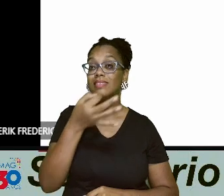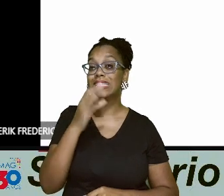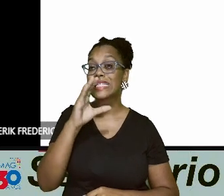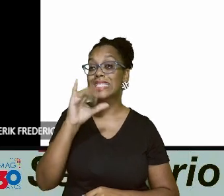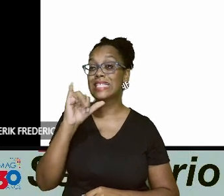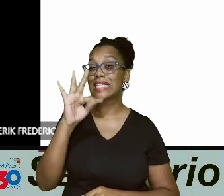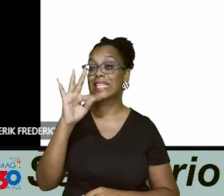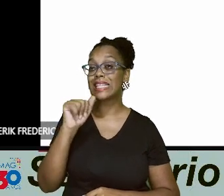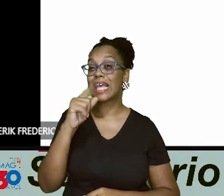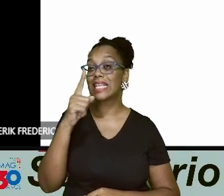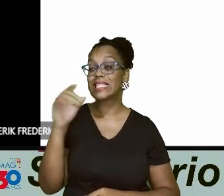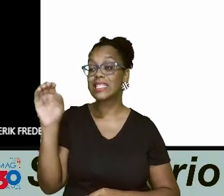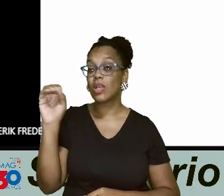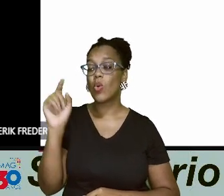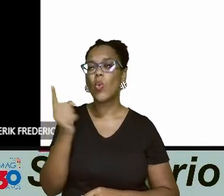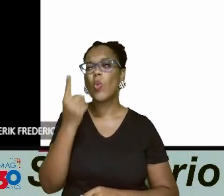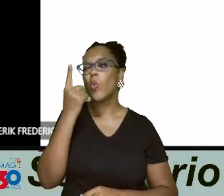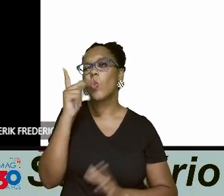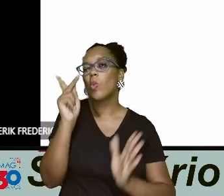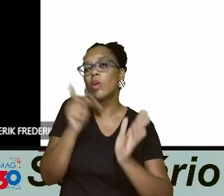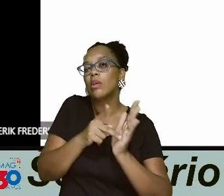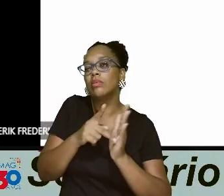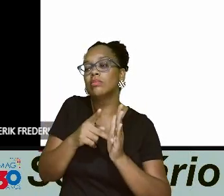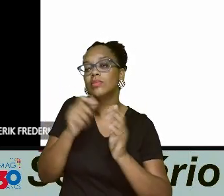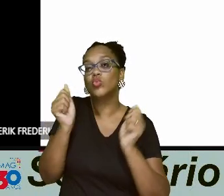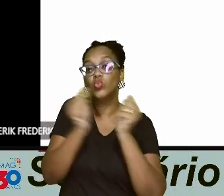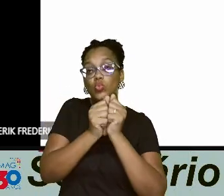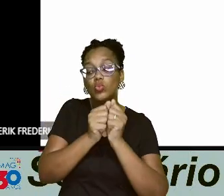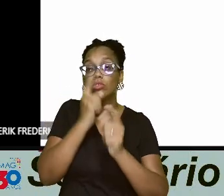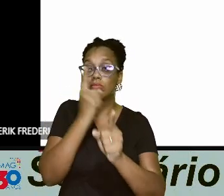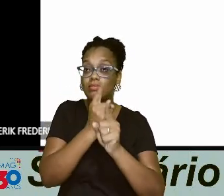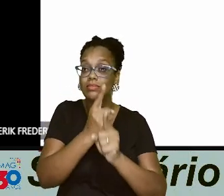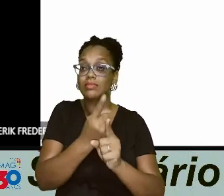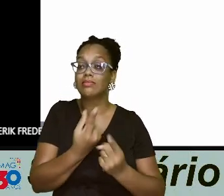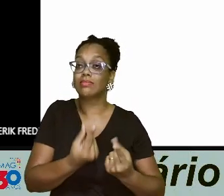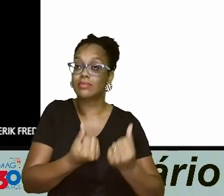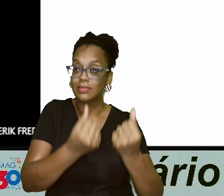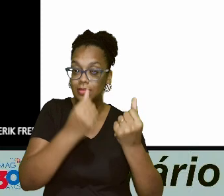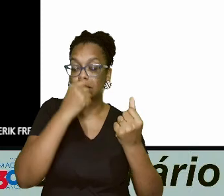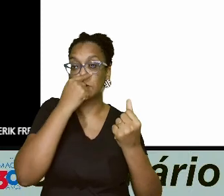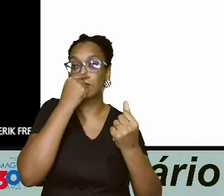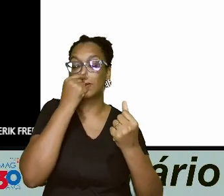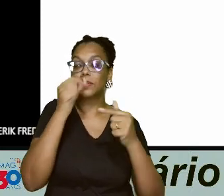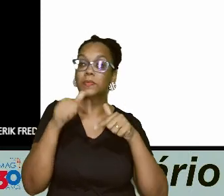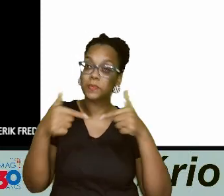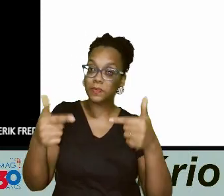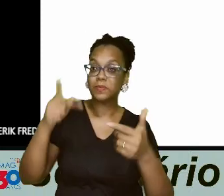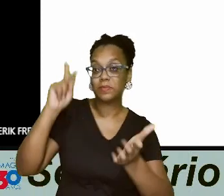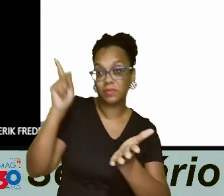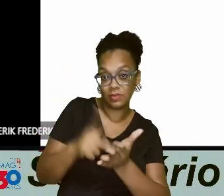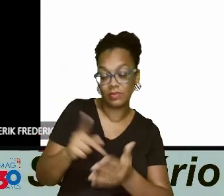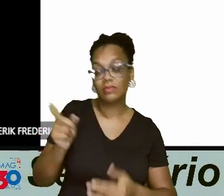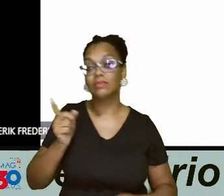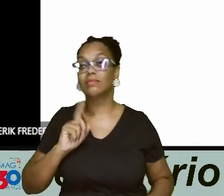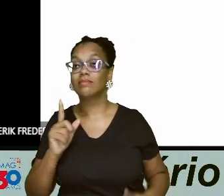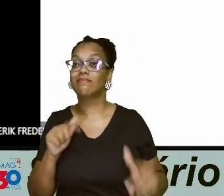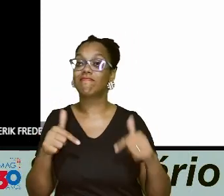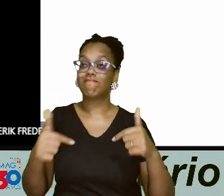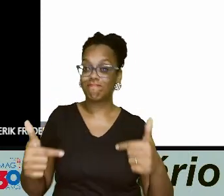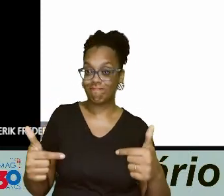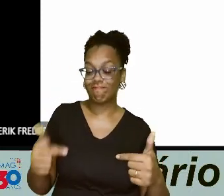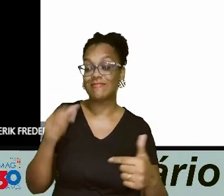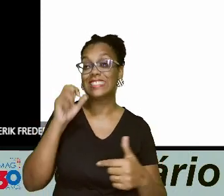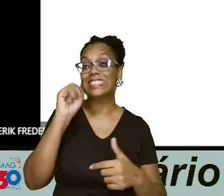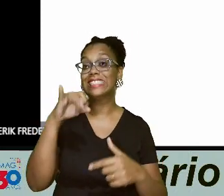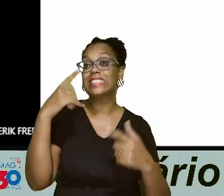né, ao lado da localização de bens, para se aferir se a execução é ou não eficiente e, portanto, se, em termos